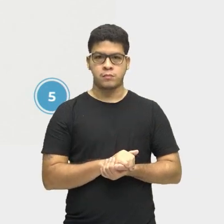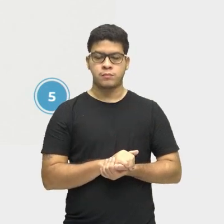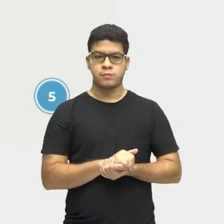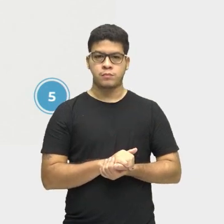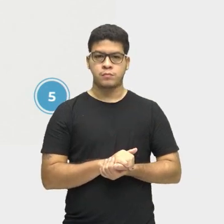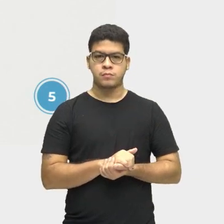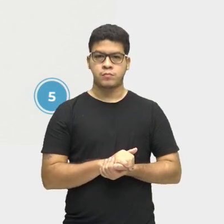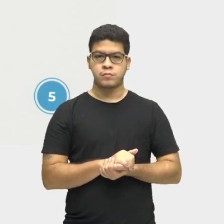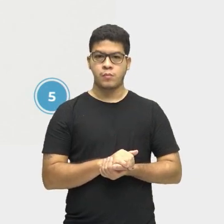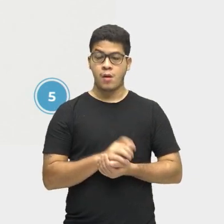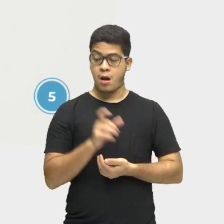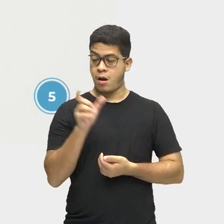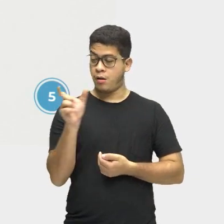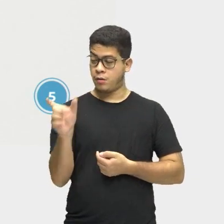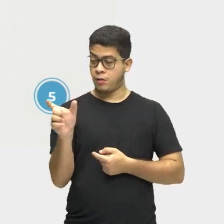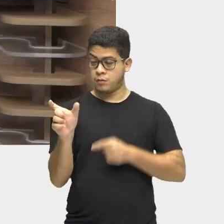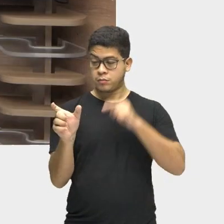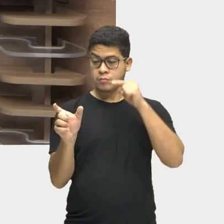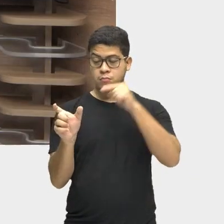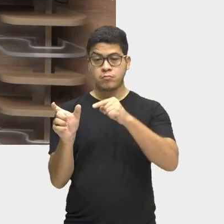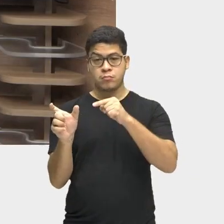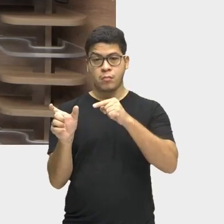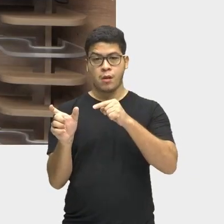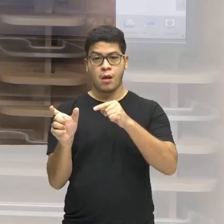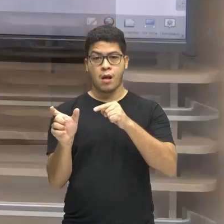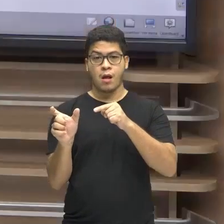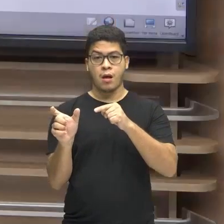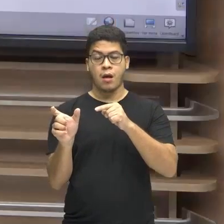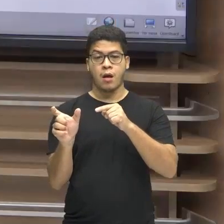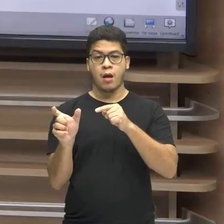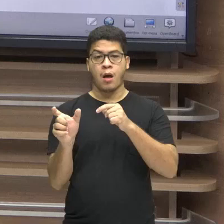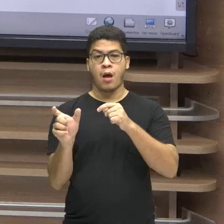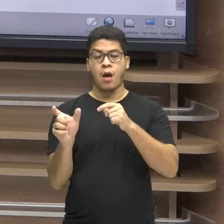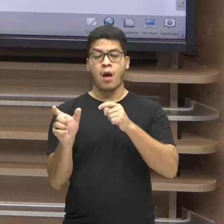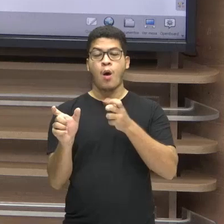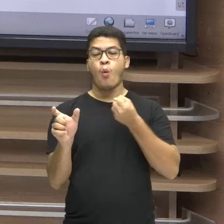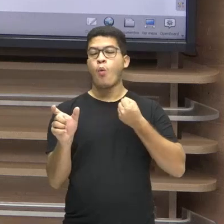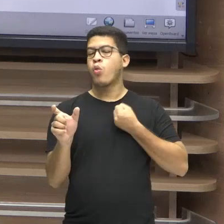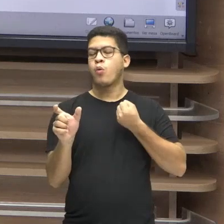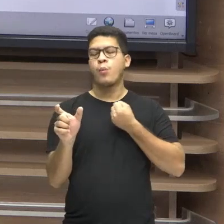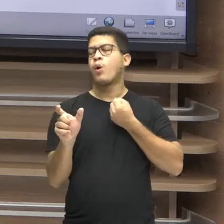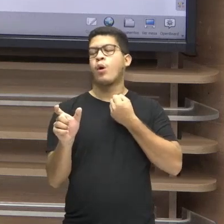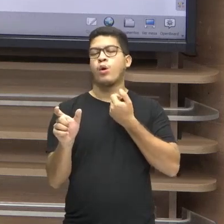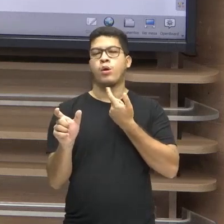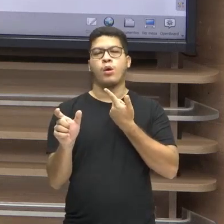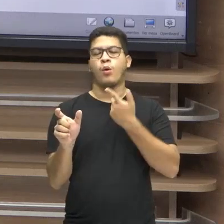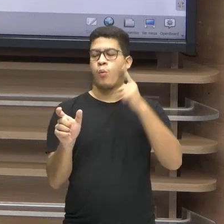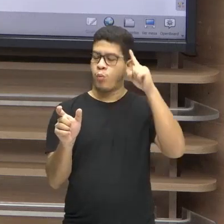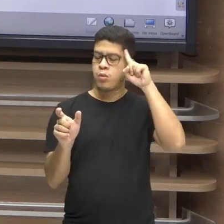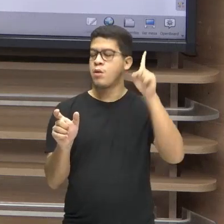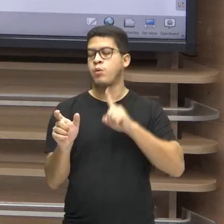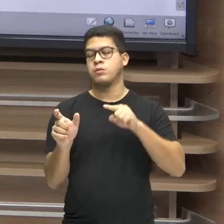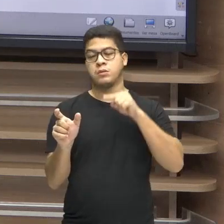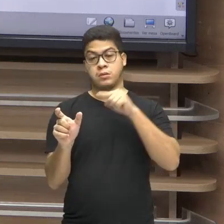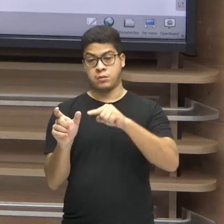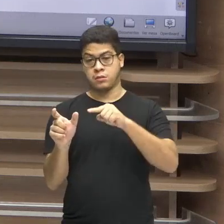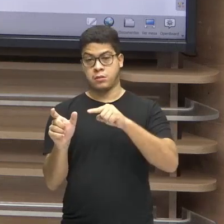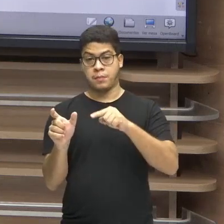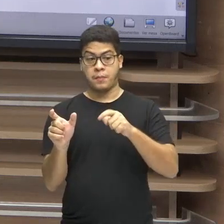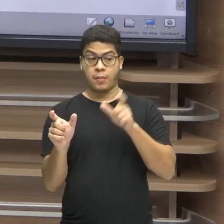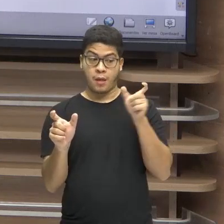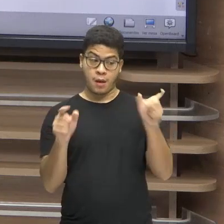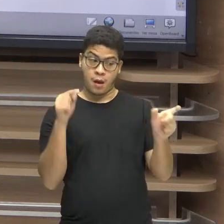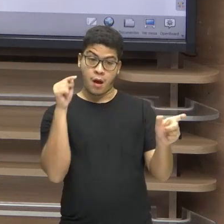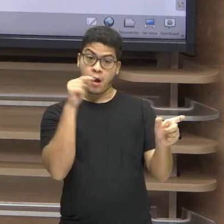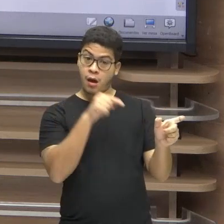sinal de igualdade. Então, pessoal, vejam só. Para eu resolver uma equação do primeiro grau, a primeira coisa que eu tenho que fazer, eu tenho que isolar os elementos que